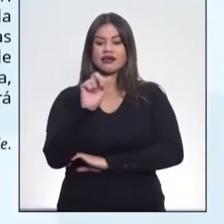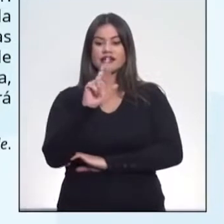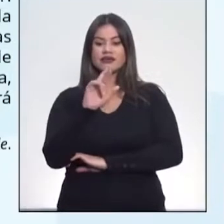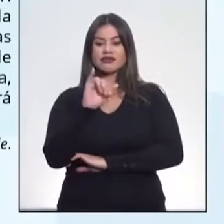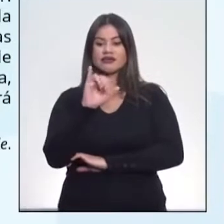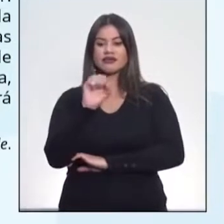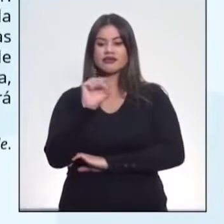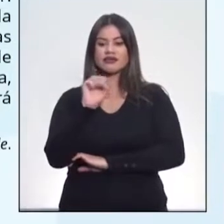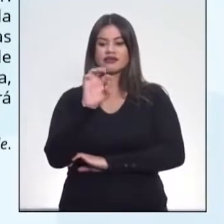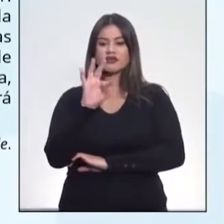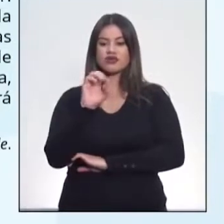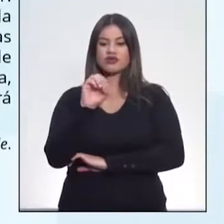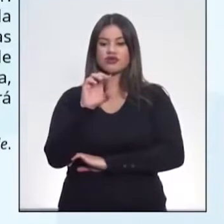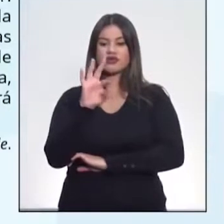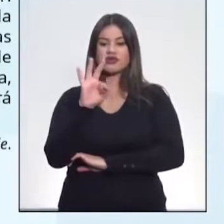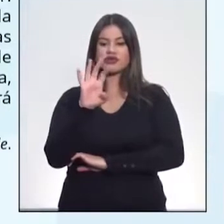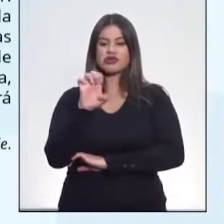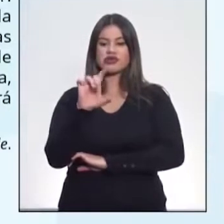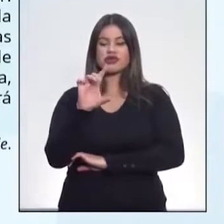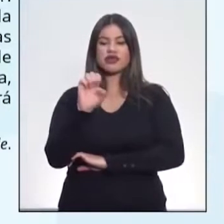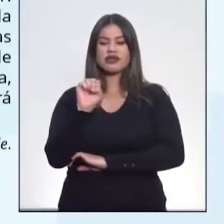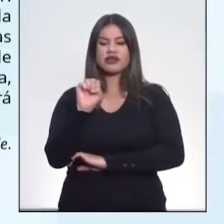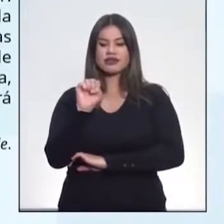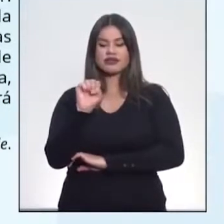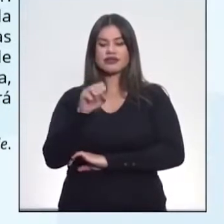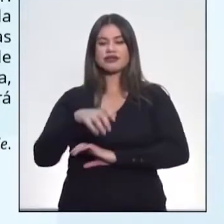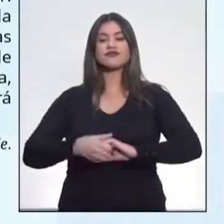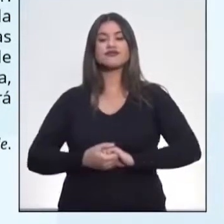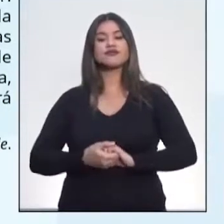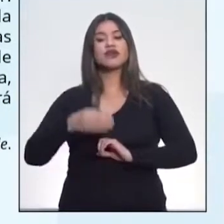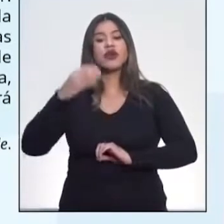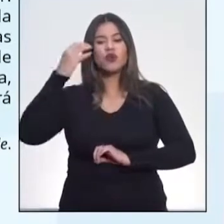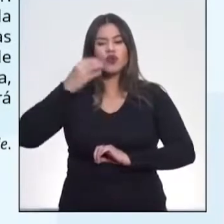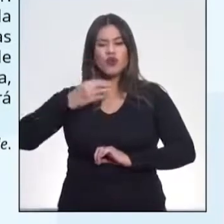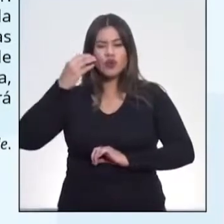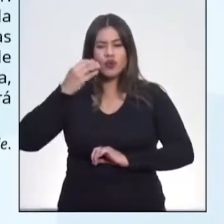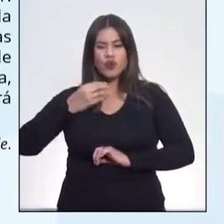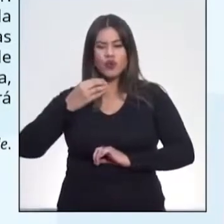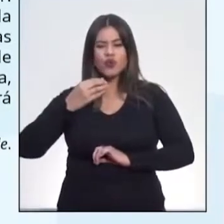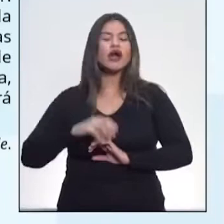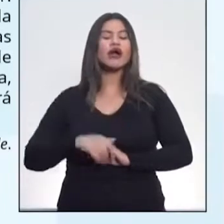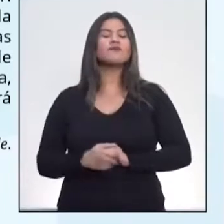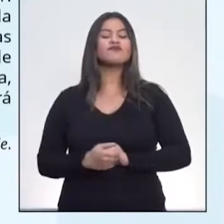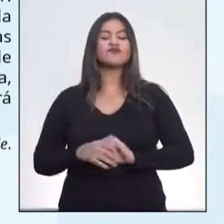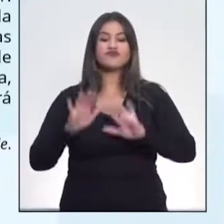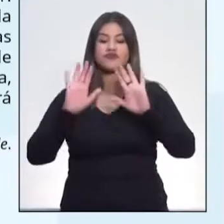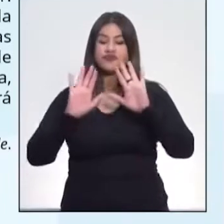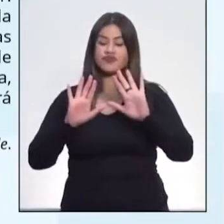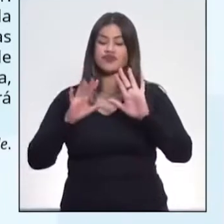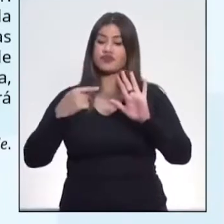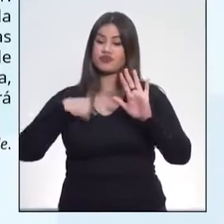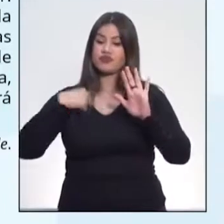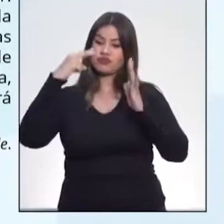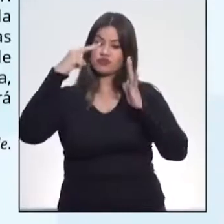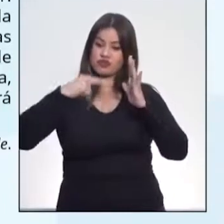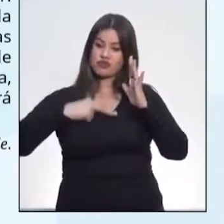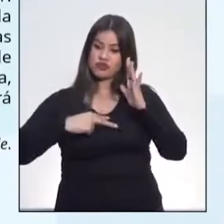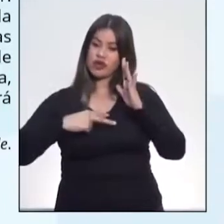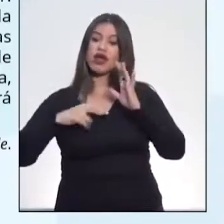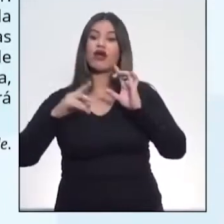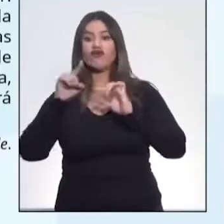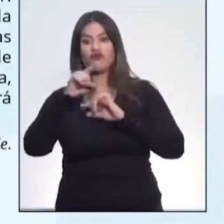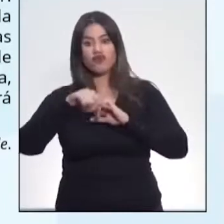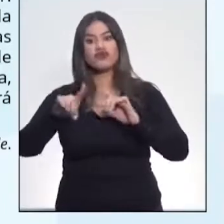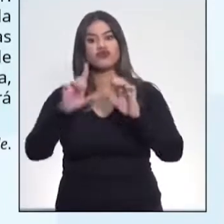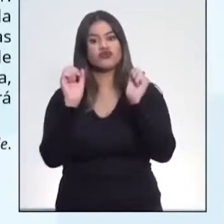à existência da e vamos lá comigo hein pessoal não desistam eu leio aqui vocês veem aí hein quero